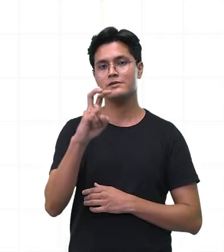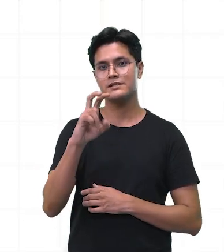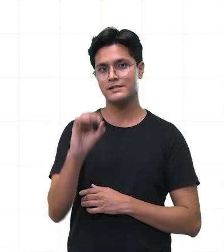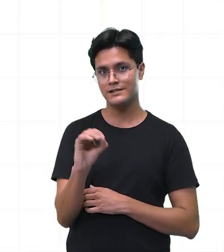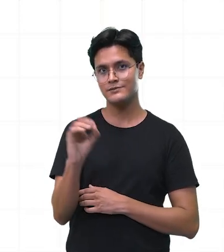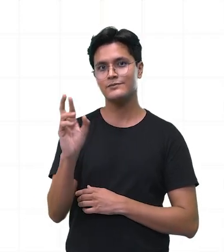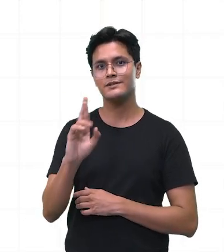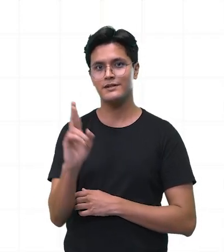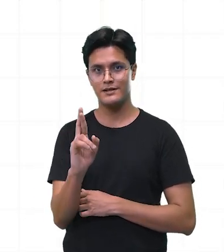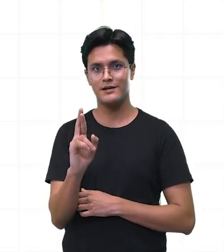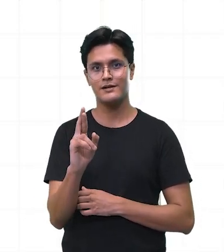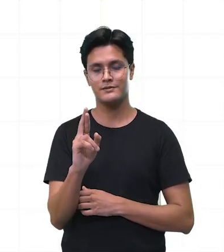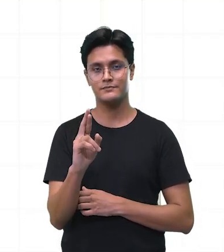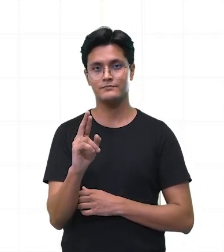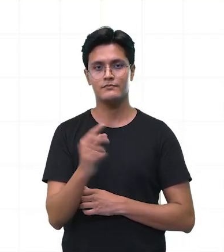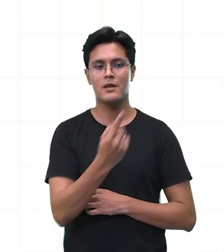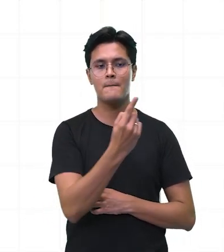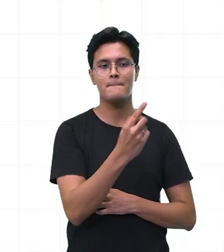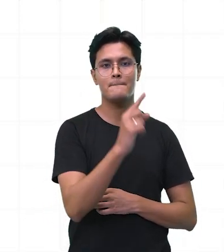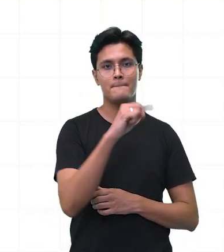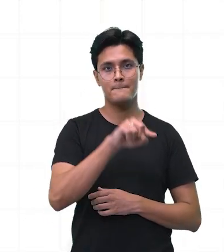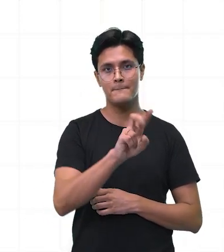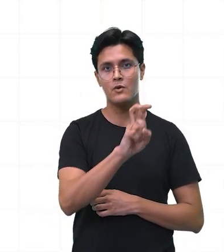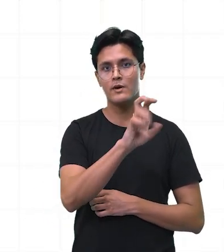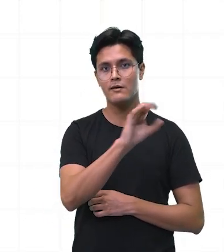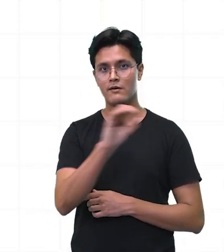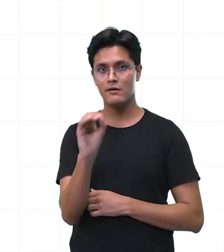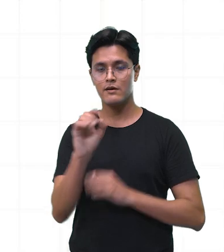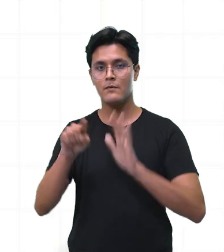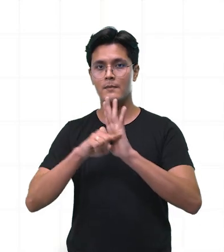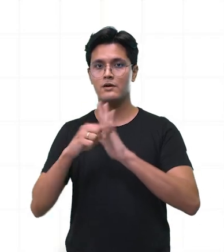E 1.500 menos 150 é